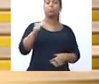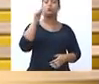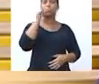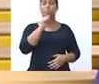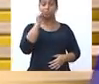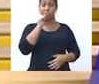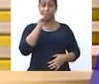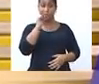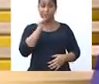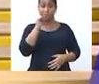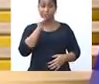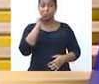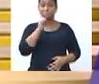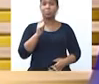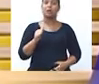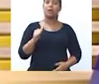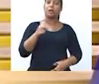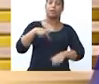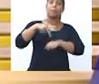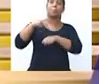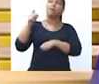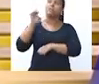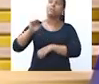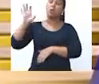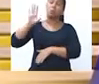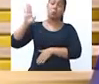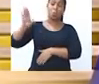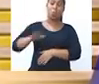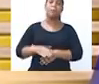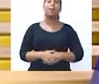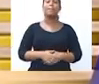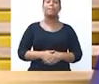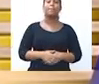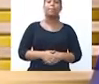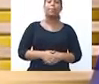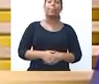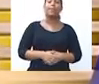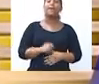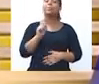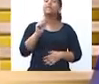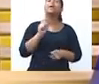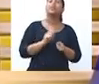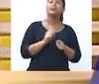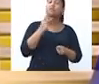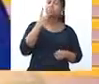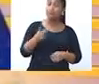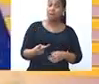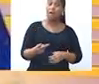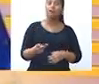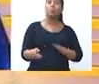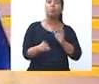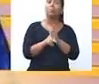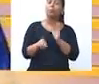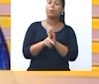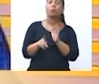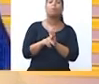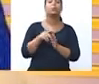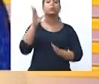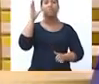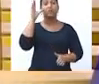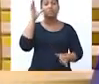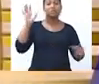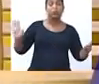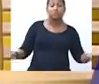meninas em 12 países da Europa, né? O que eles falam que são aspectos interessantes